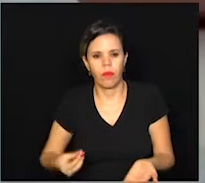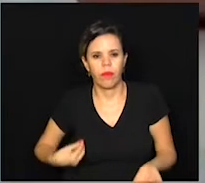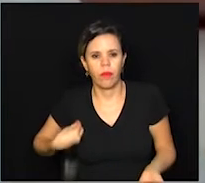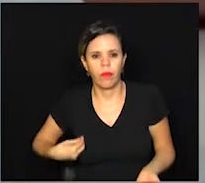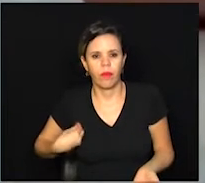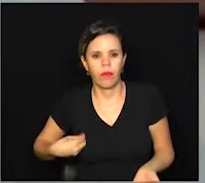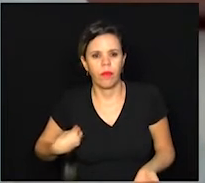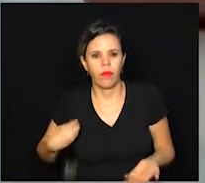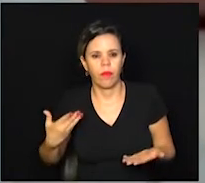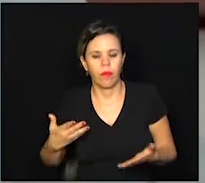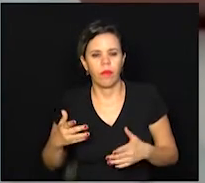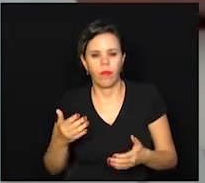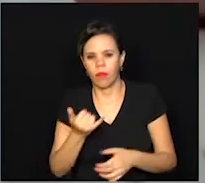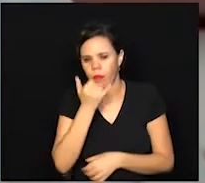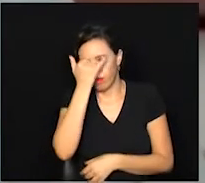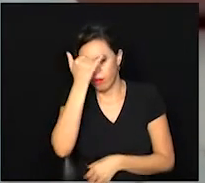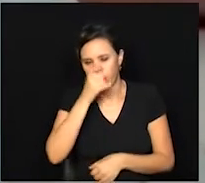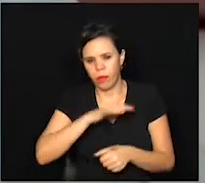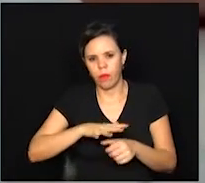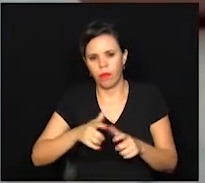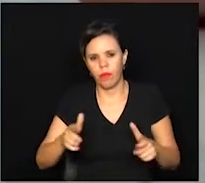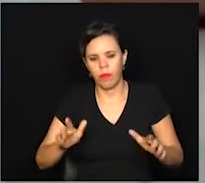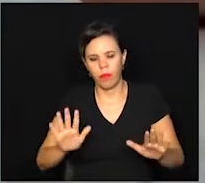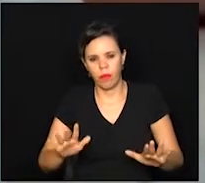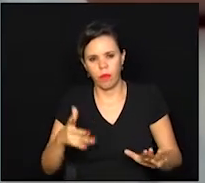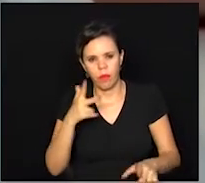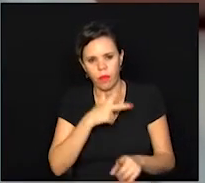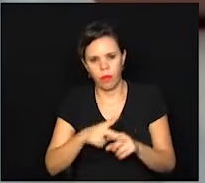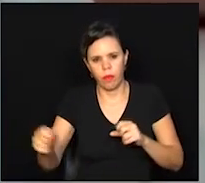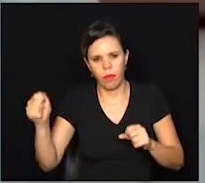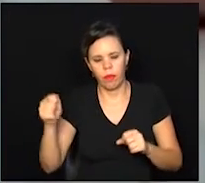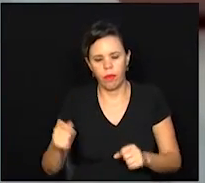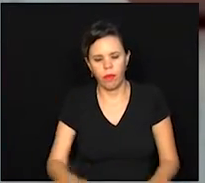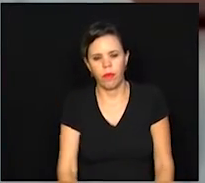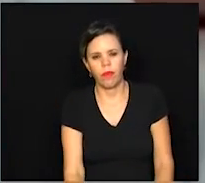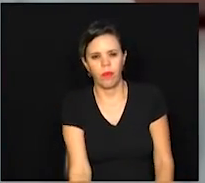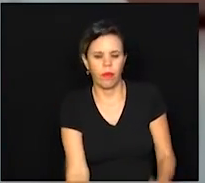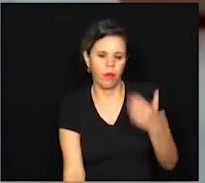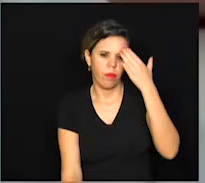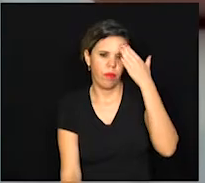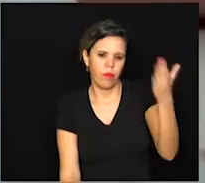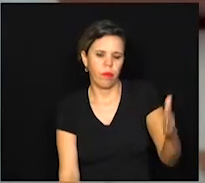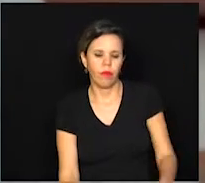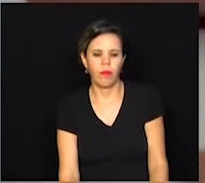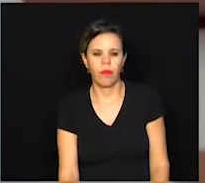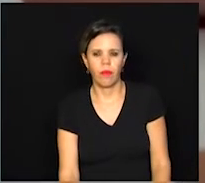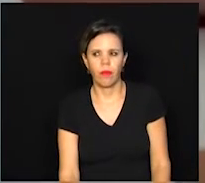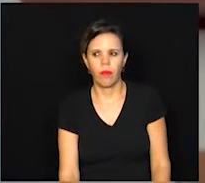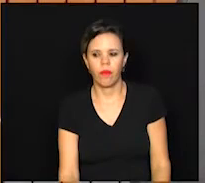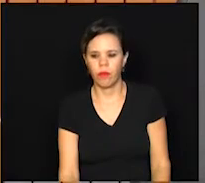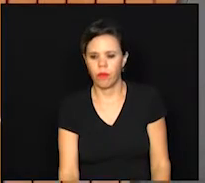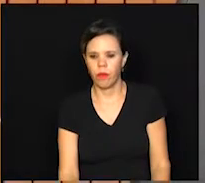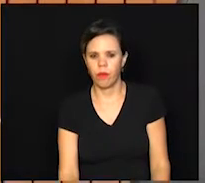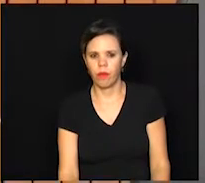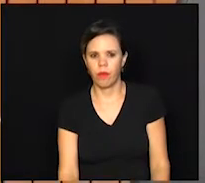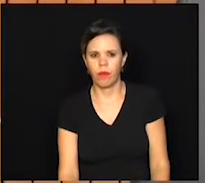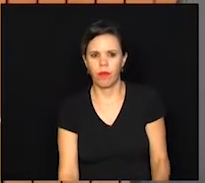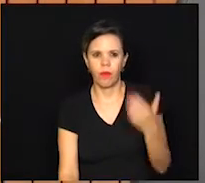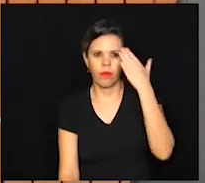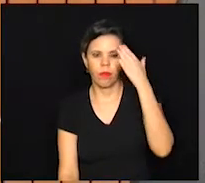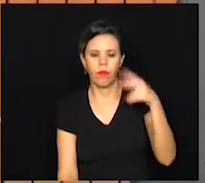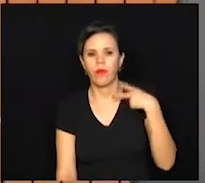essa tragédia humanitária, mas a gente há de superar tudo isso. Obrigado, gente. Muitíssimo